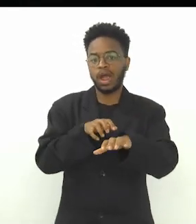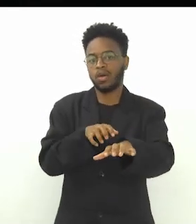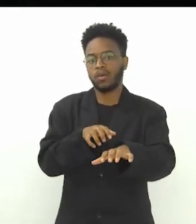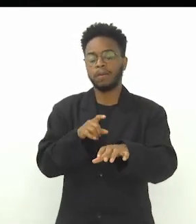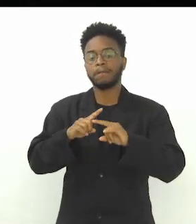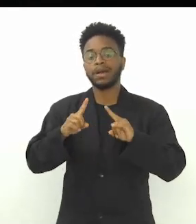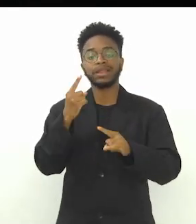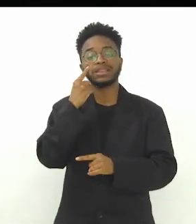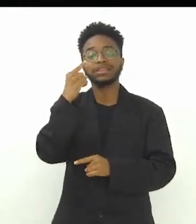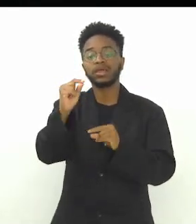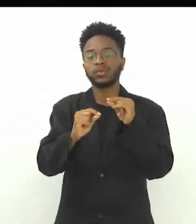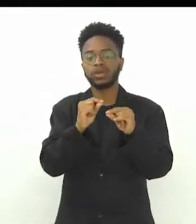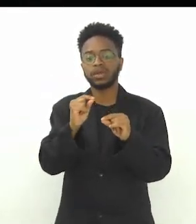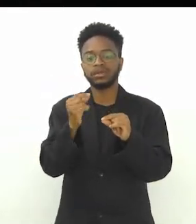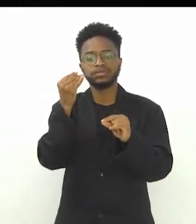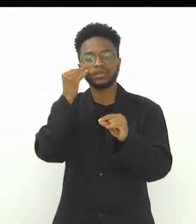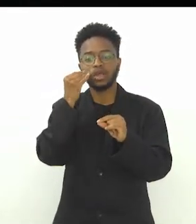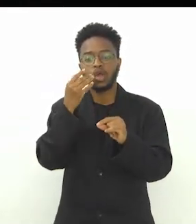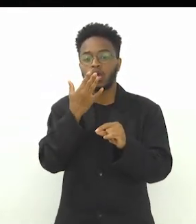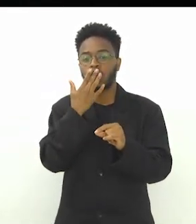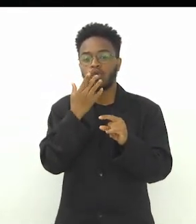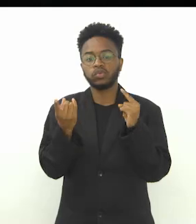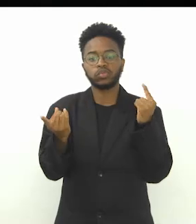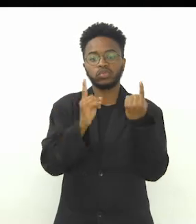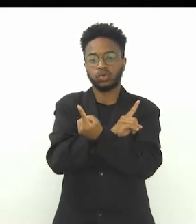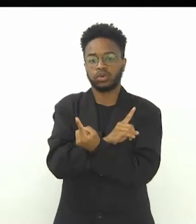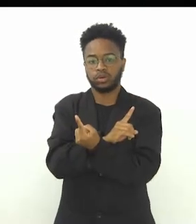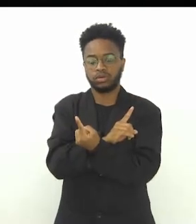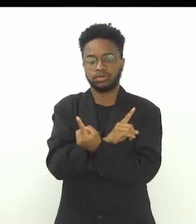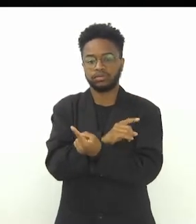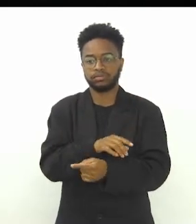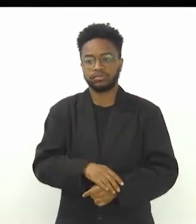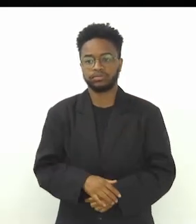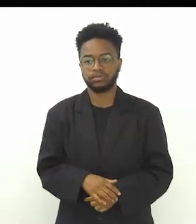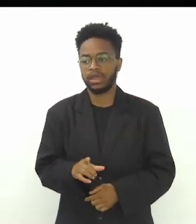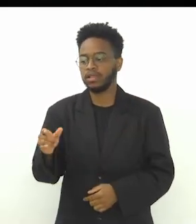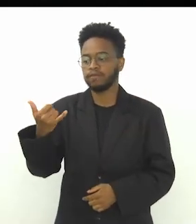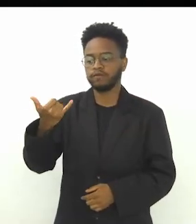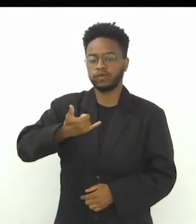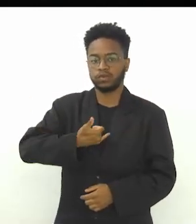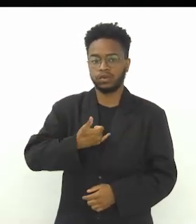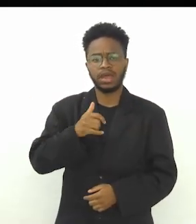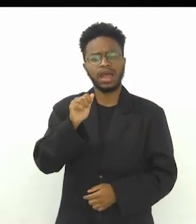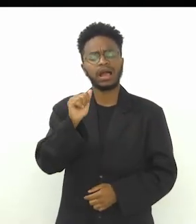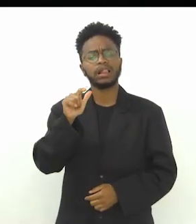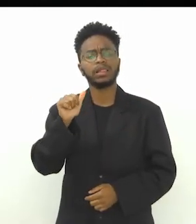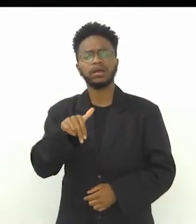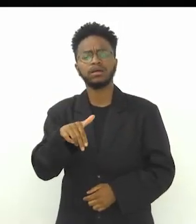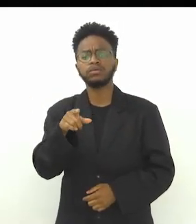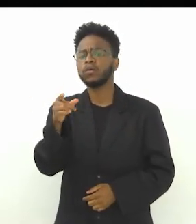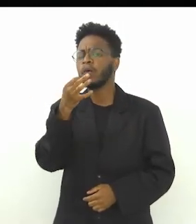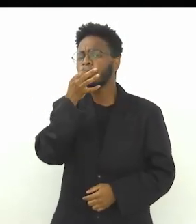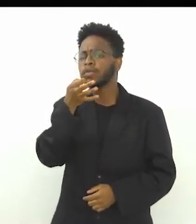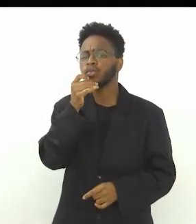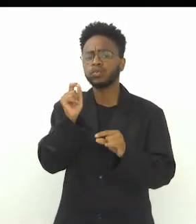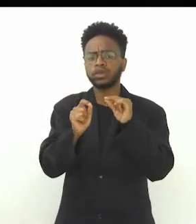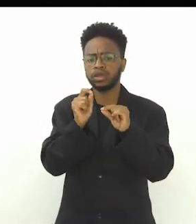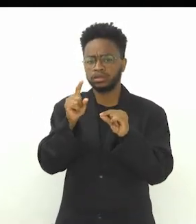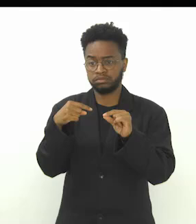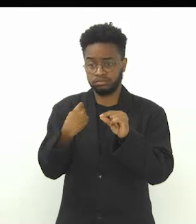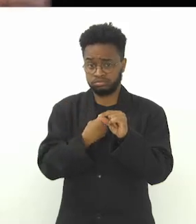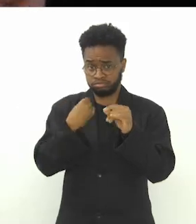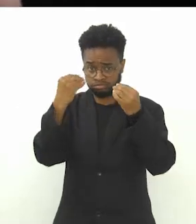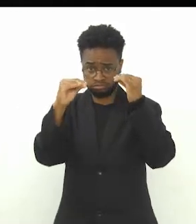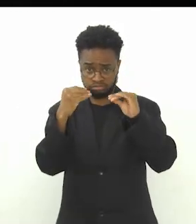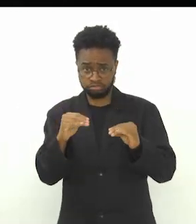gente inverter as cores, né? Aí ele falou: Alan, o que você acha? Vamos todo no